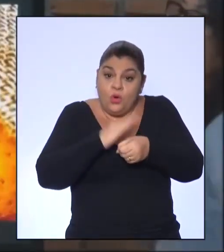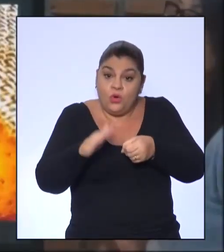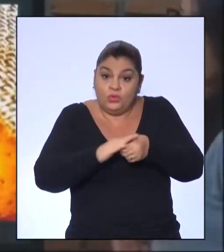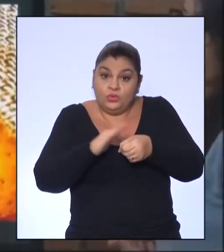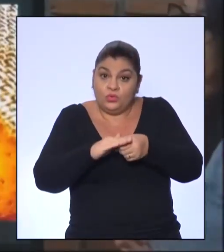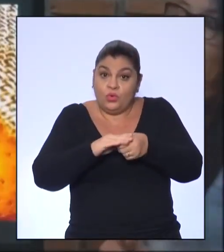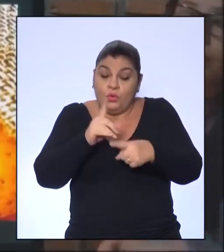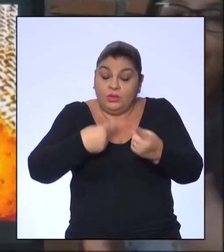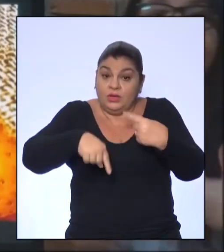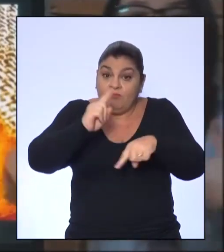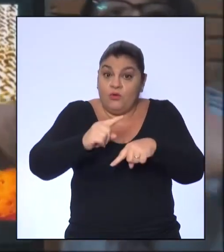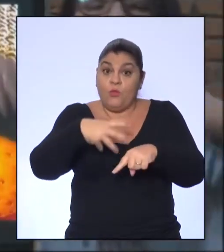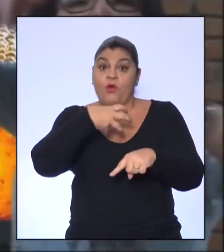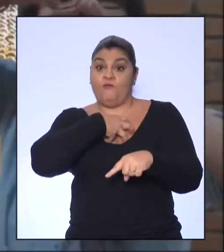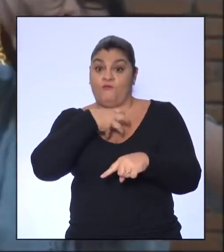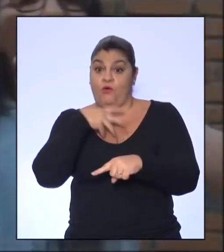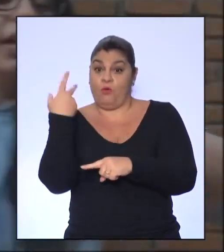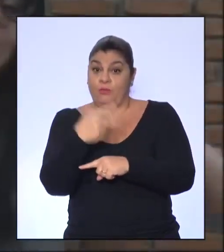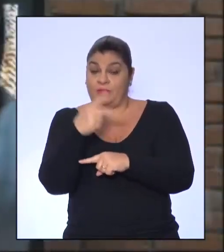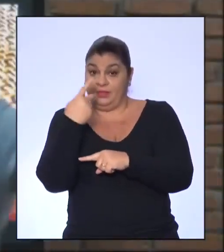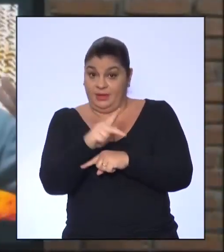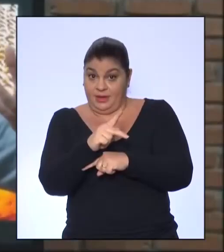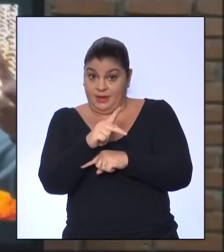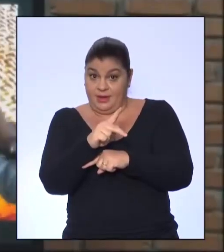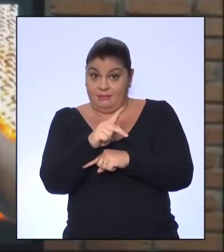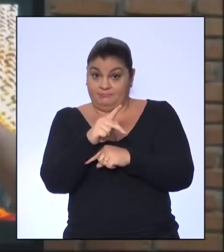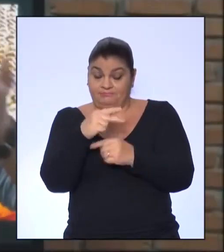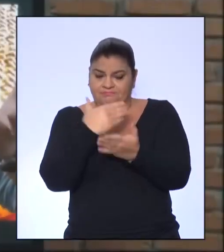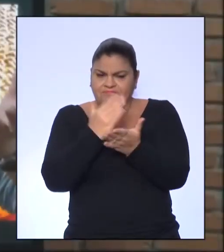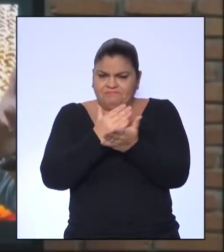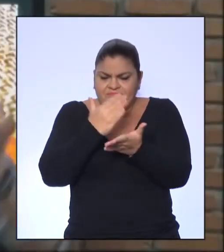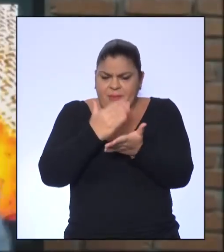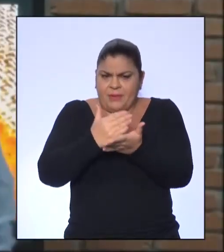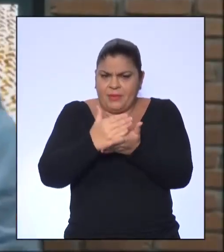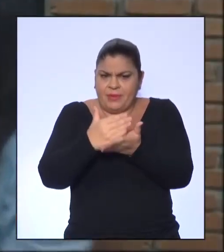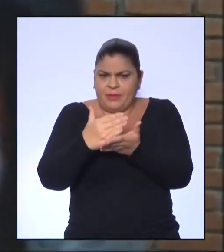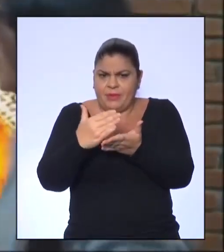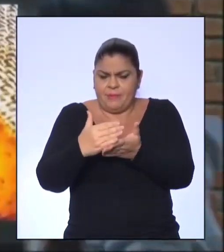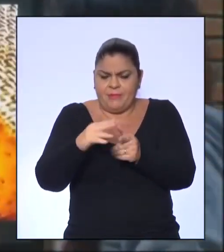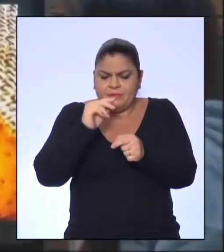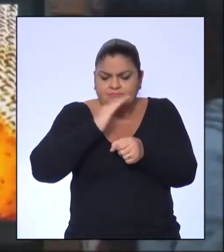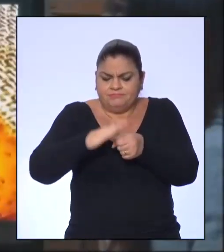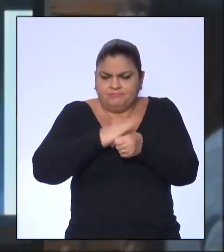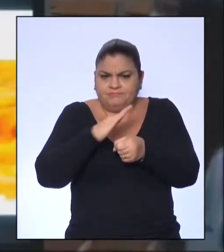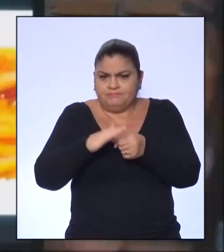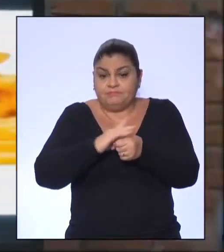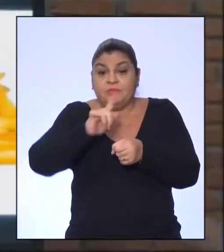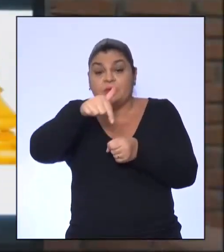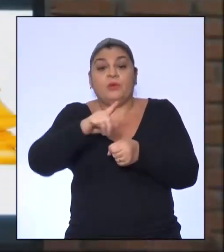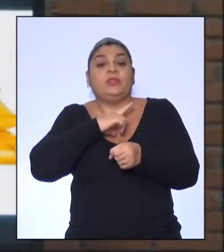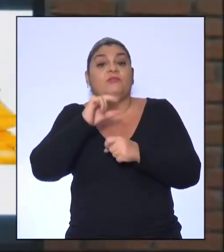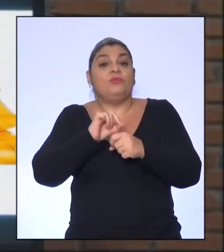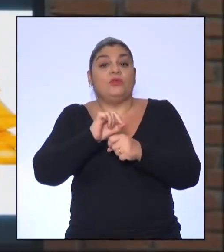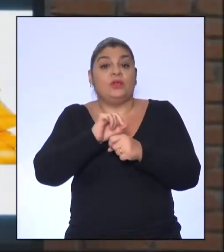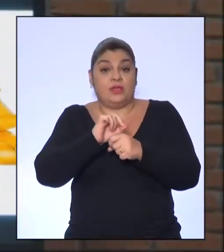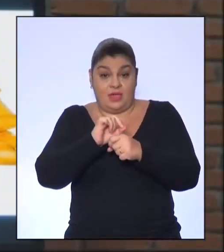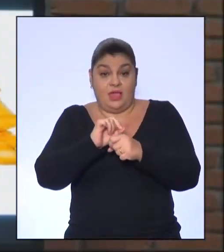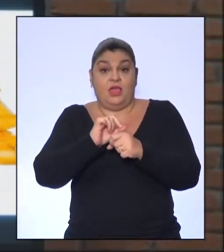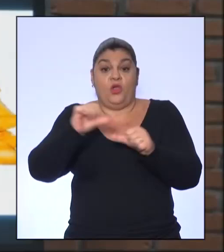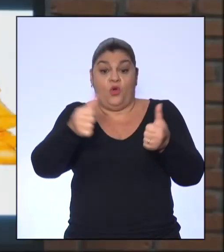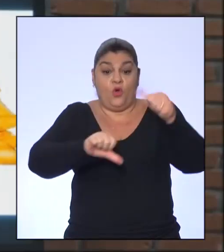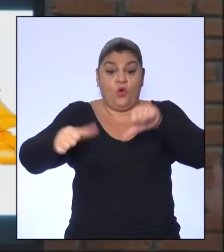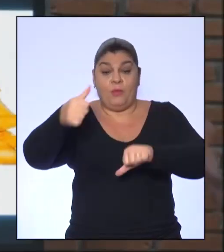batata, que transformou essa batata em picadinho, né? Um palitinho, por exemplo. E depois ocorreu uma reação